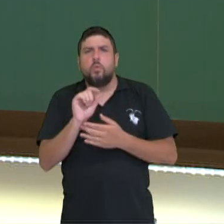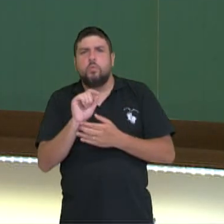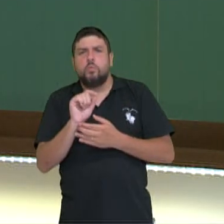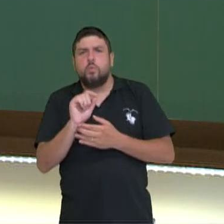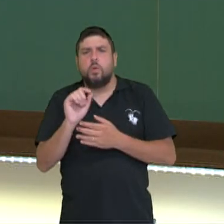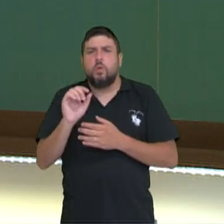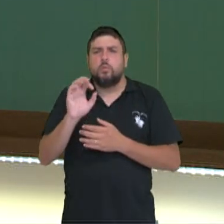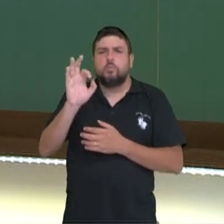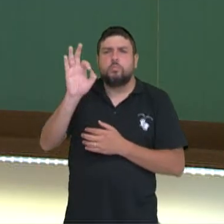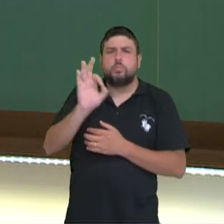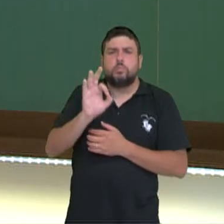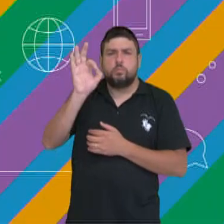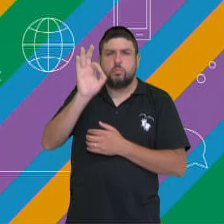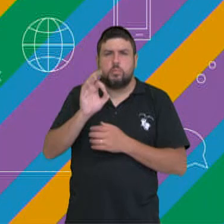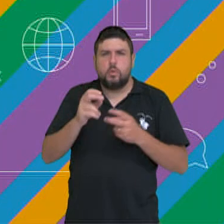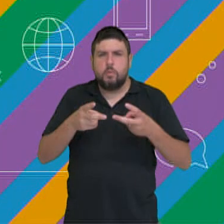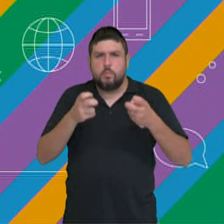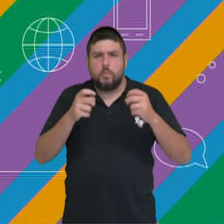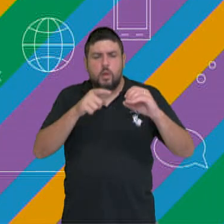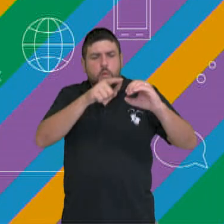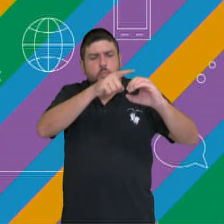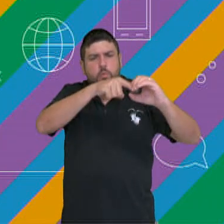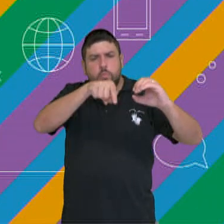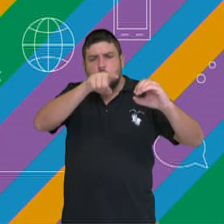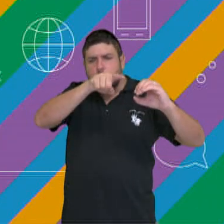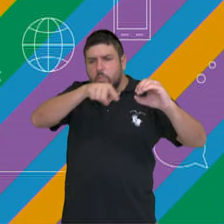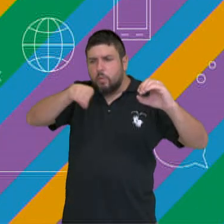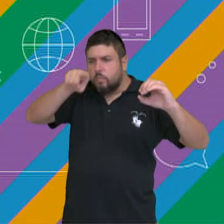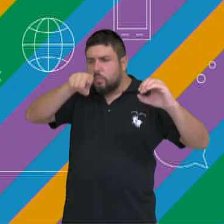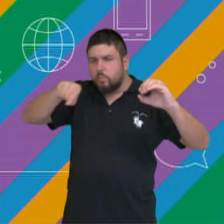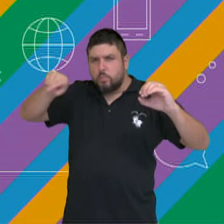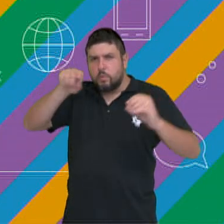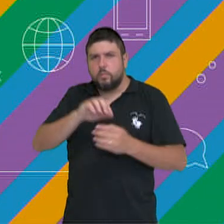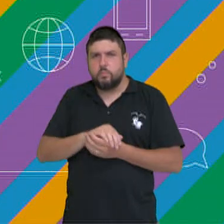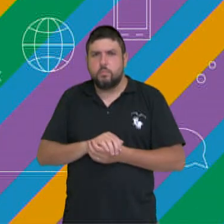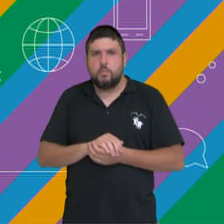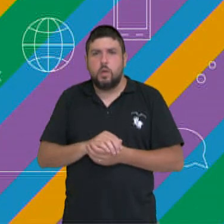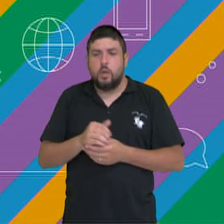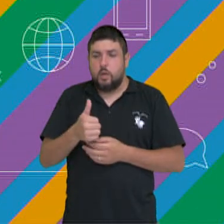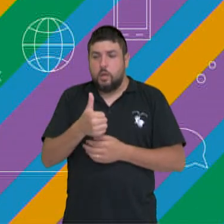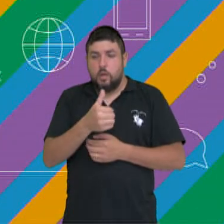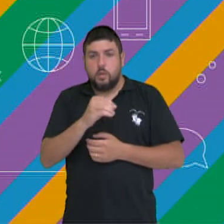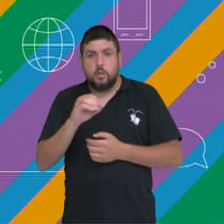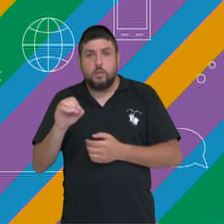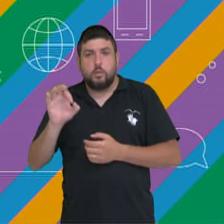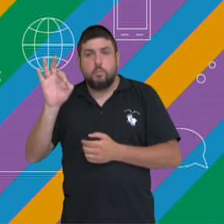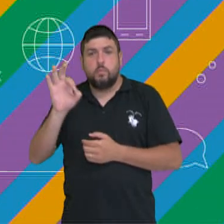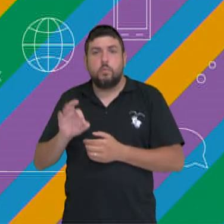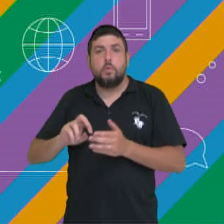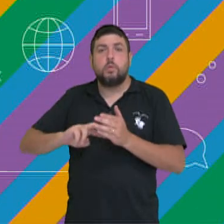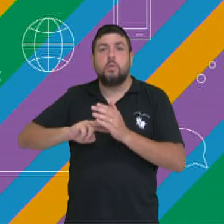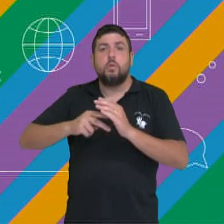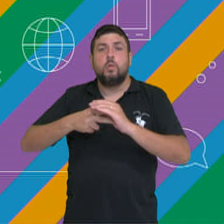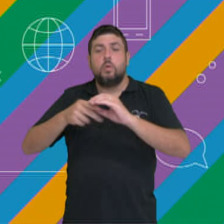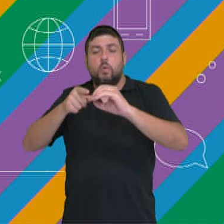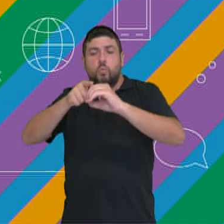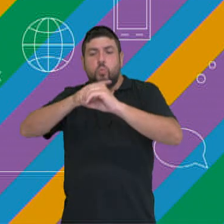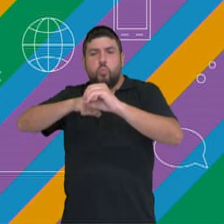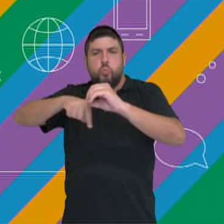de um todo. Olha só. Quando você tem 100%, representa o quê? Representa o todo do